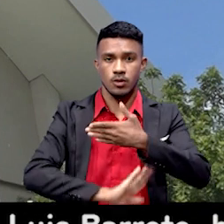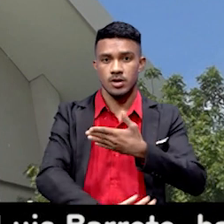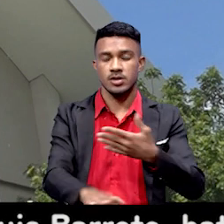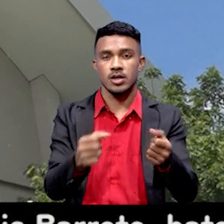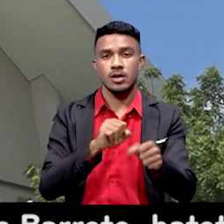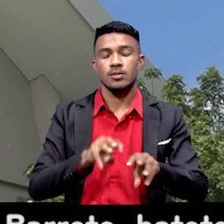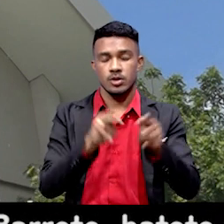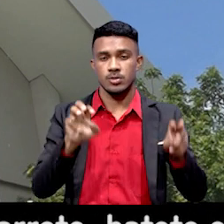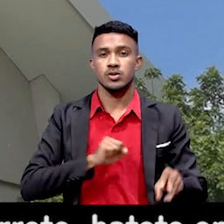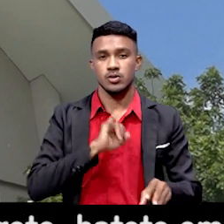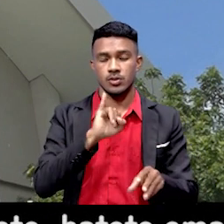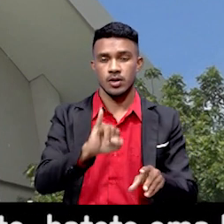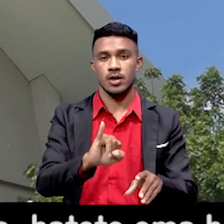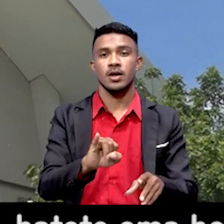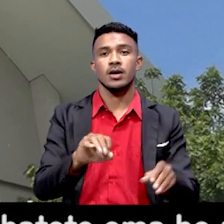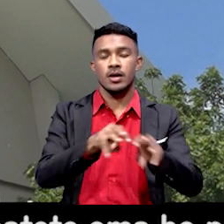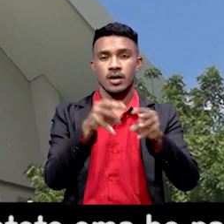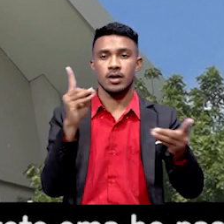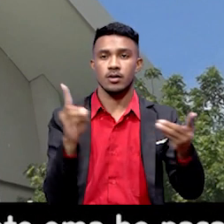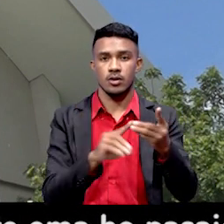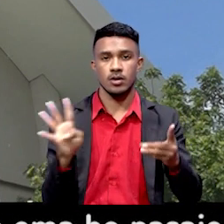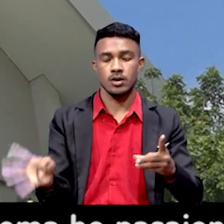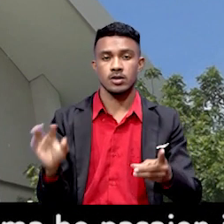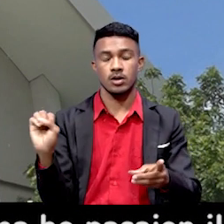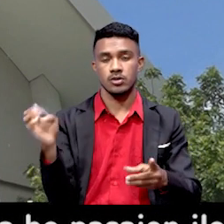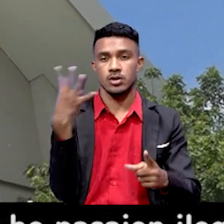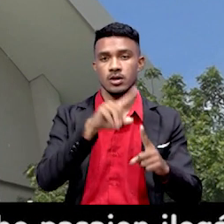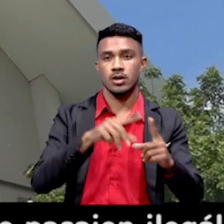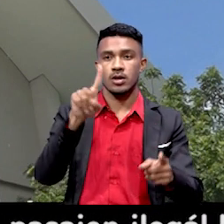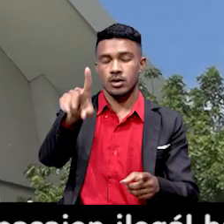e a lorong saro singhat fulan zunyu tinan rihun ida atu sia lima nulu